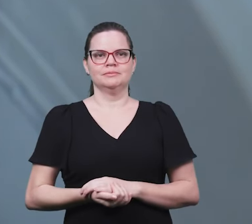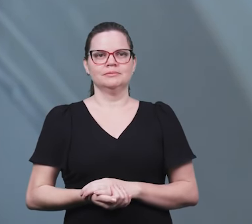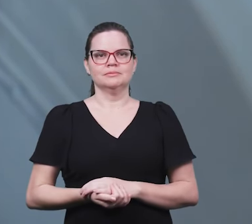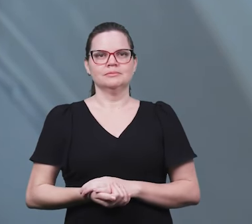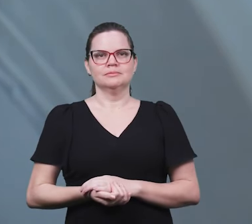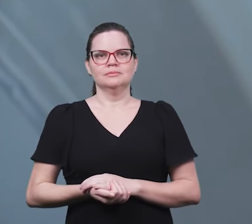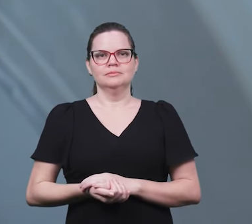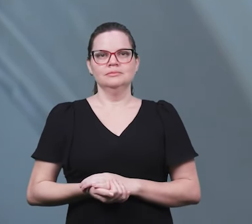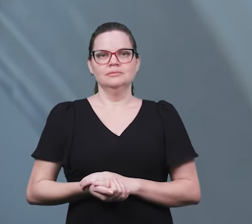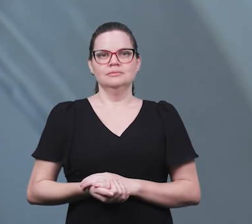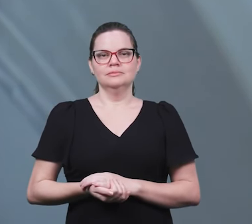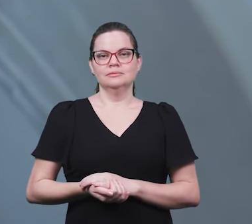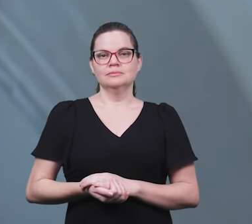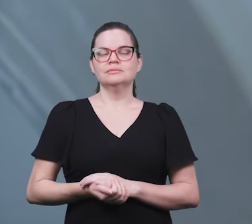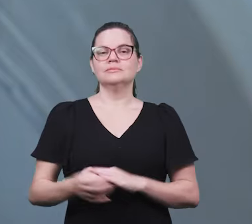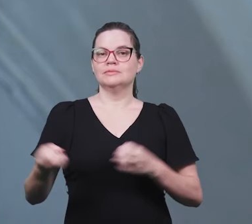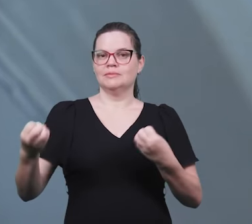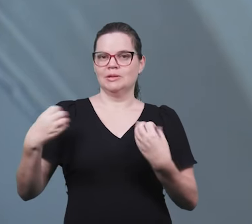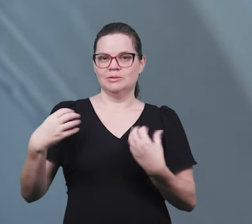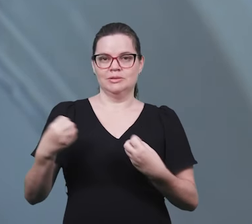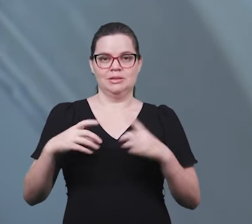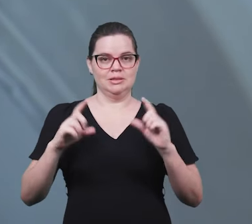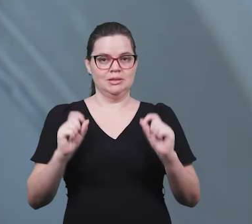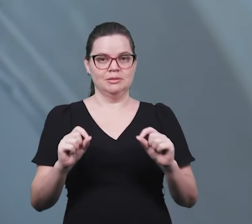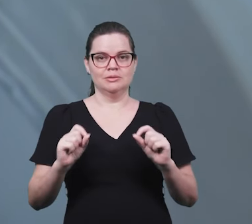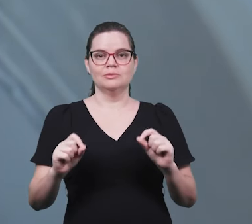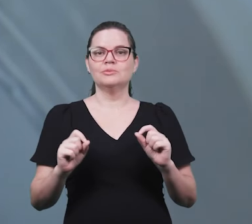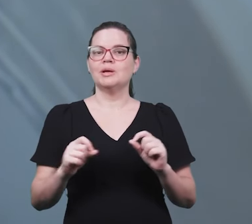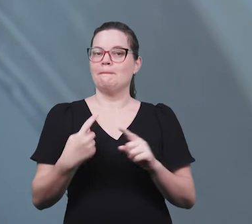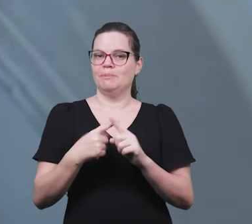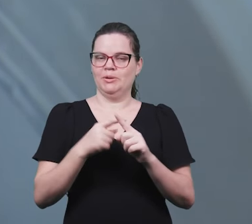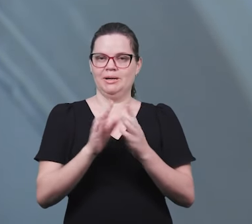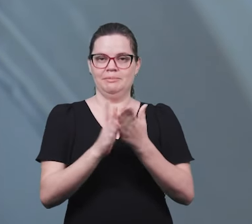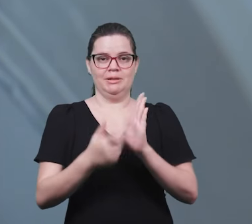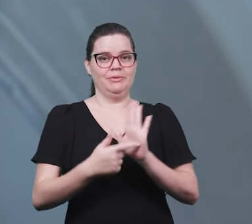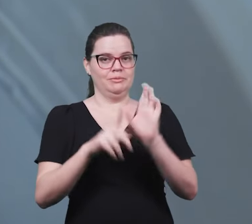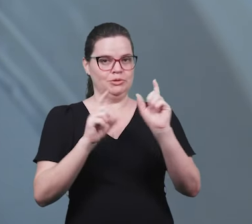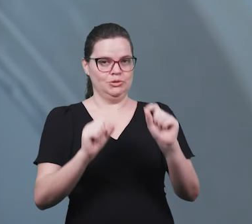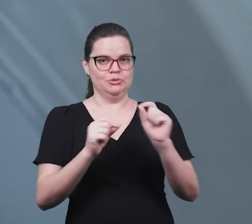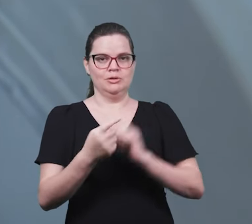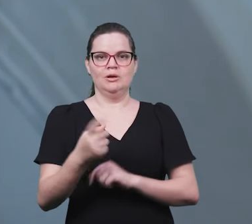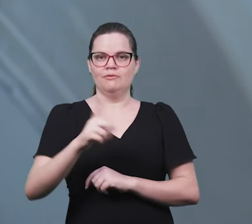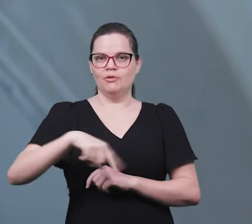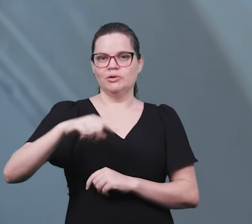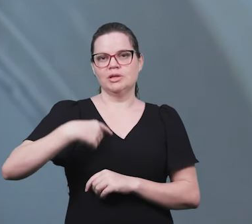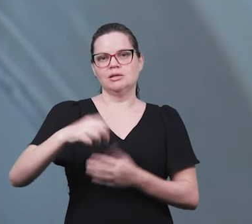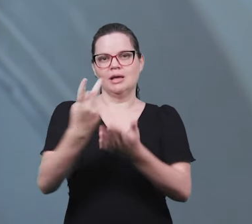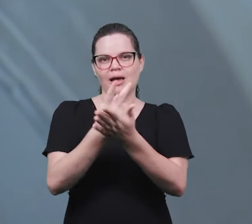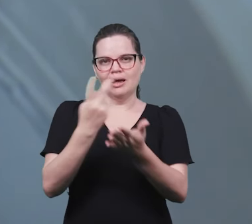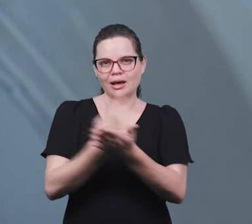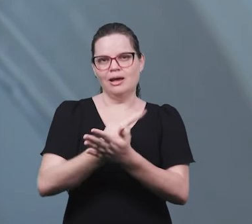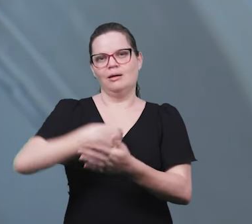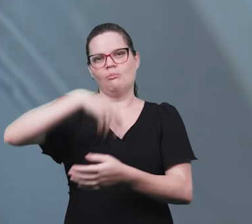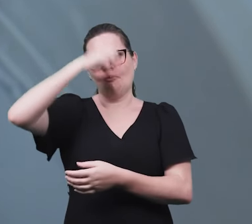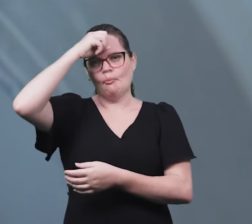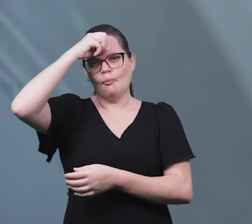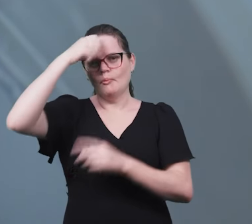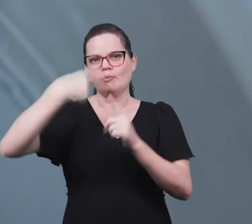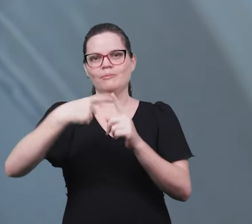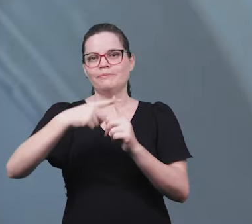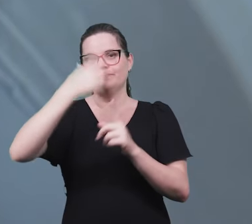ele nos ensina por quê? Porque a palavra diz assim, né? Errais não conhecendo as Escrituras nem o poder de Deus. Então, esse